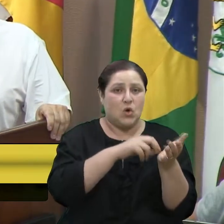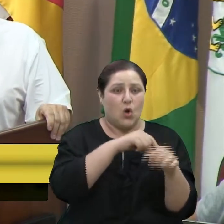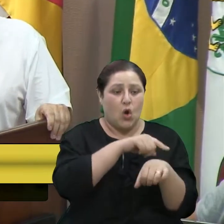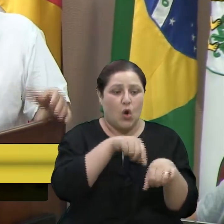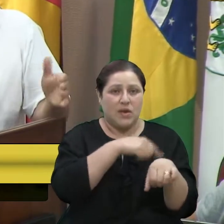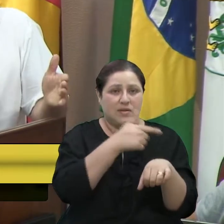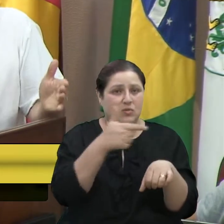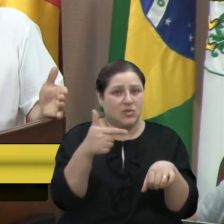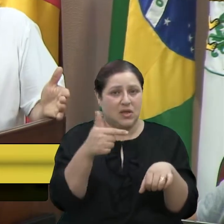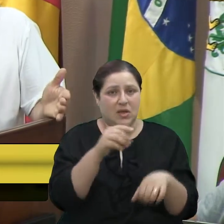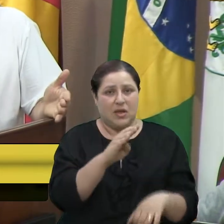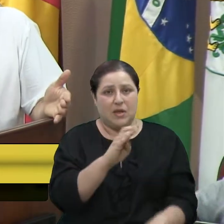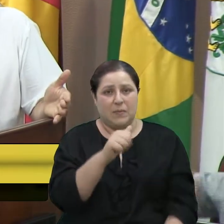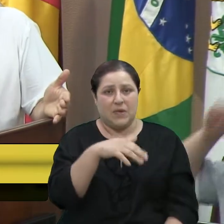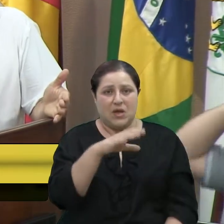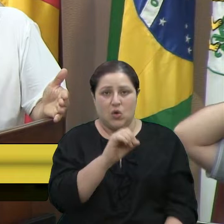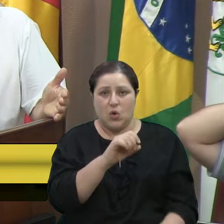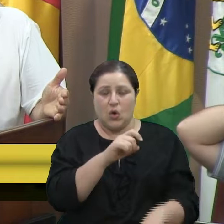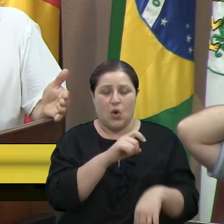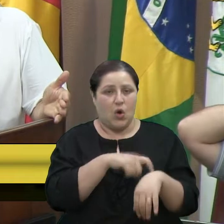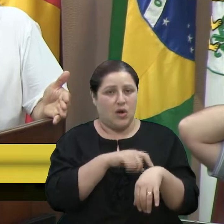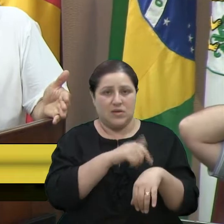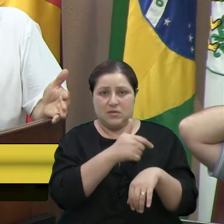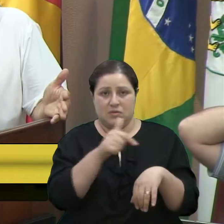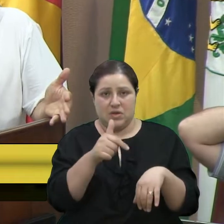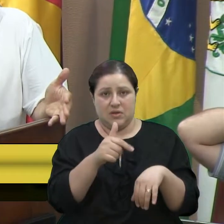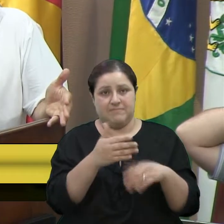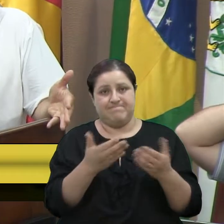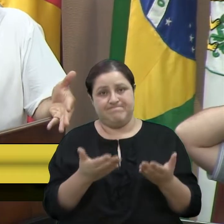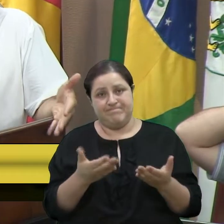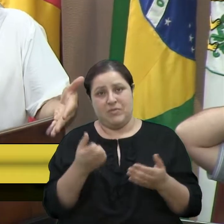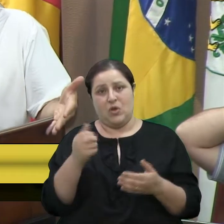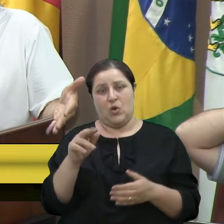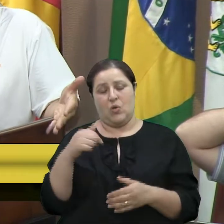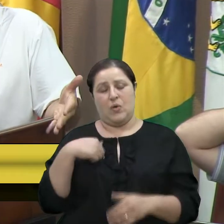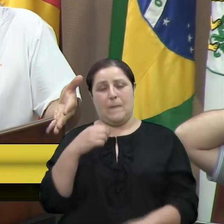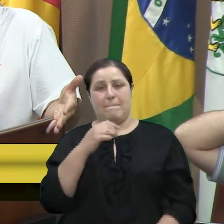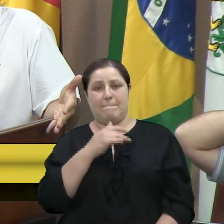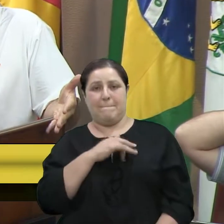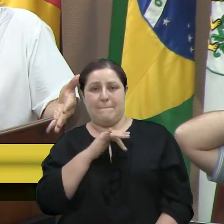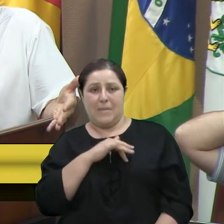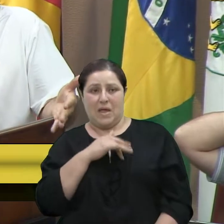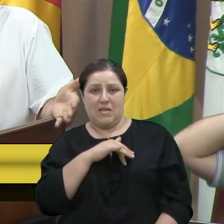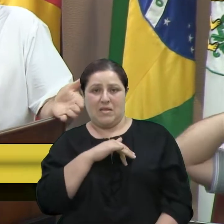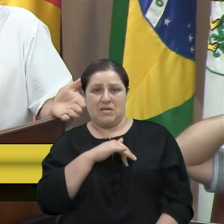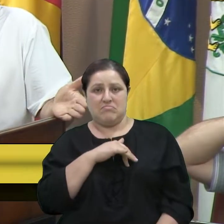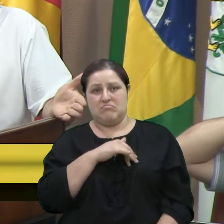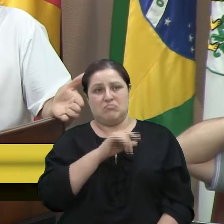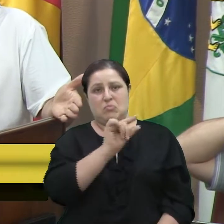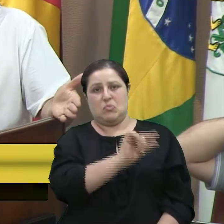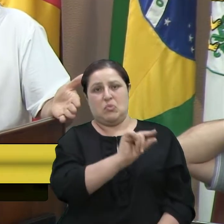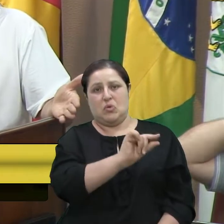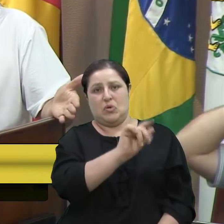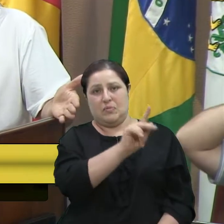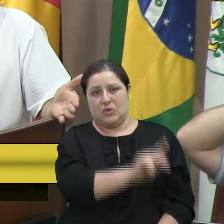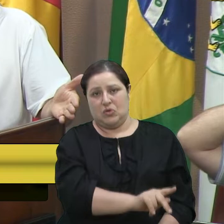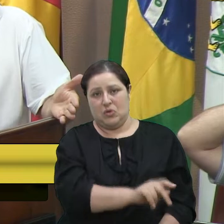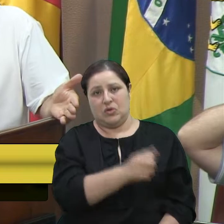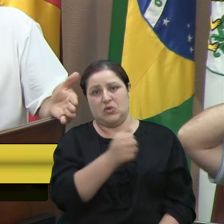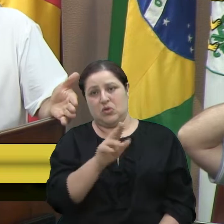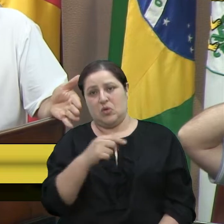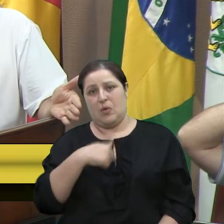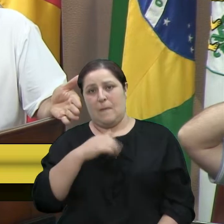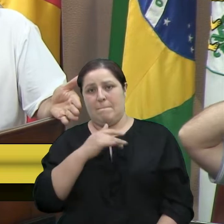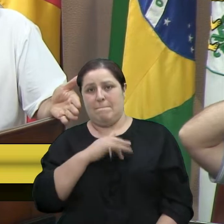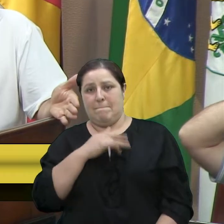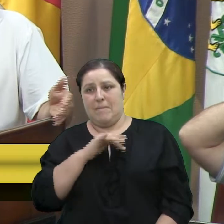Né? Então, chega num ponto que ou eu tenho pena de meia dúzia de pessoas, ou eu tenho pena da minha cidade. E eu